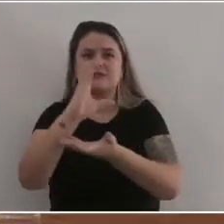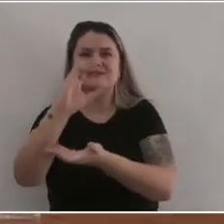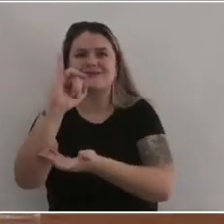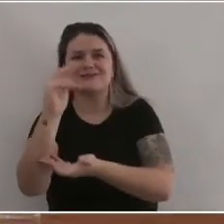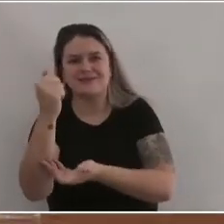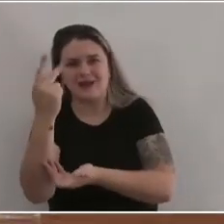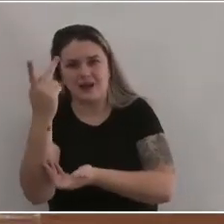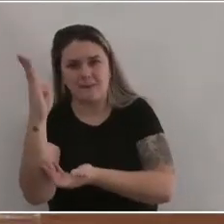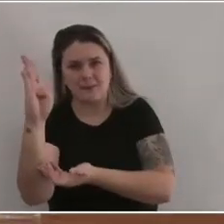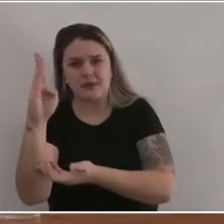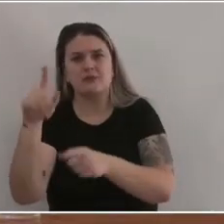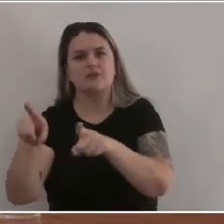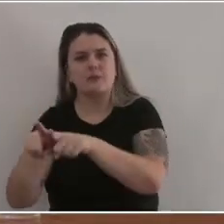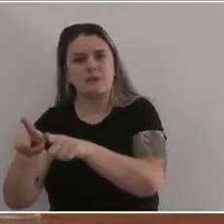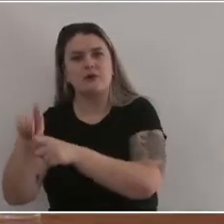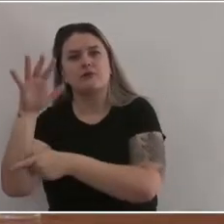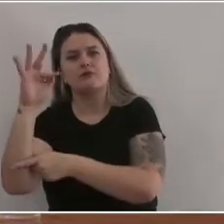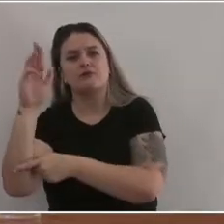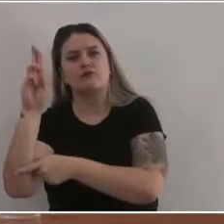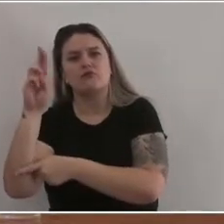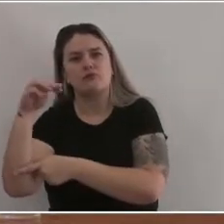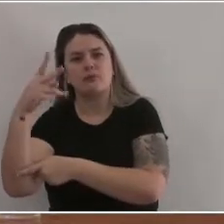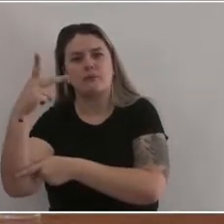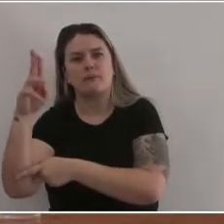além do FUNPREV.